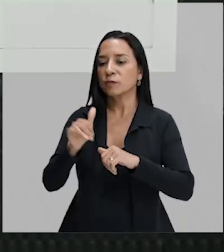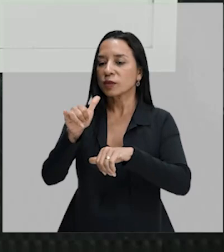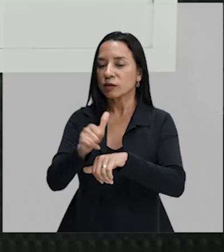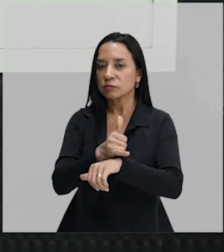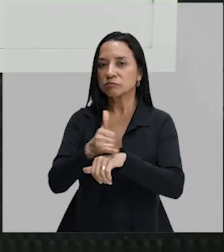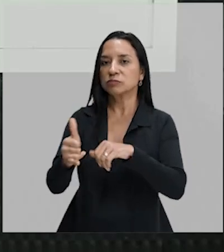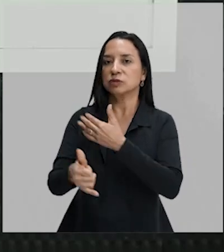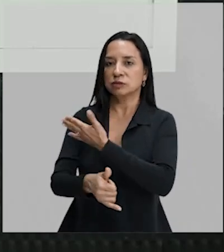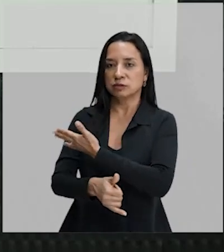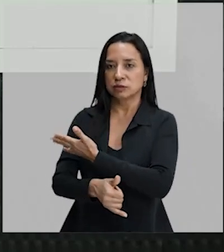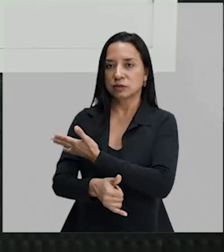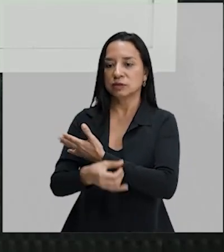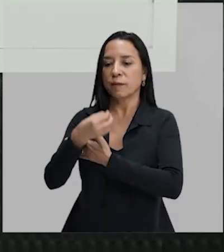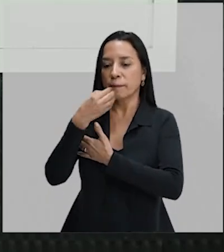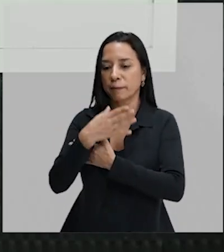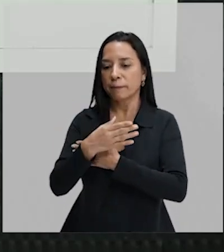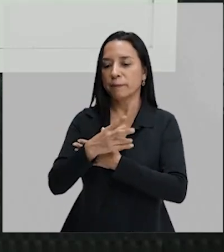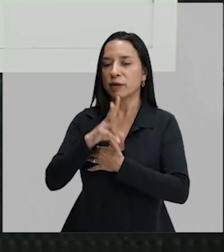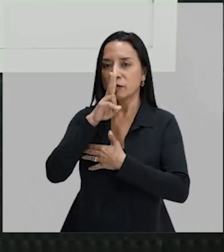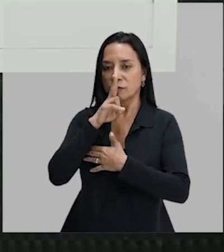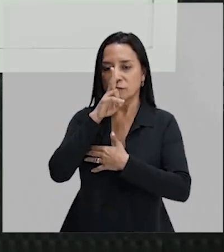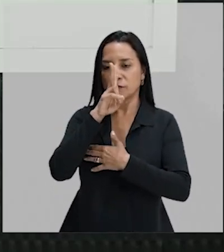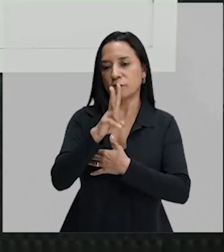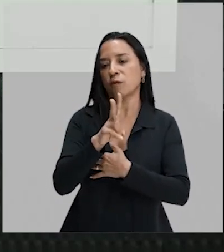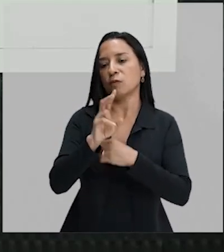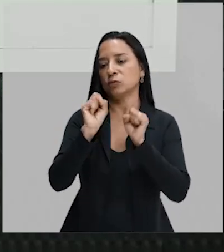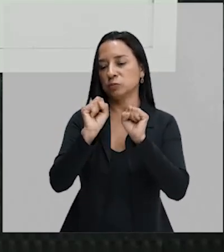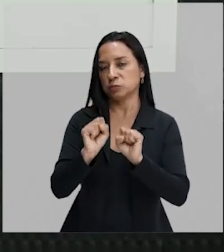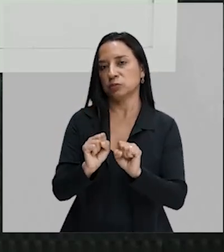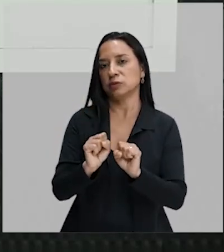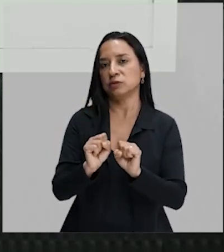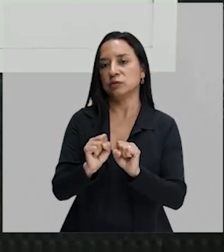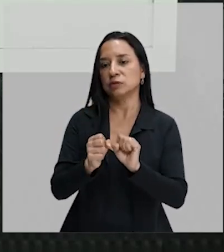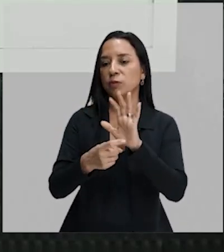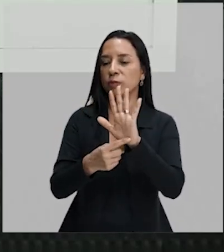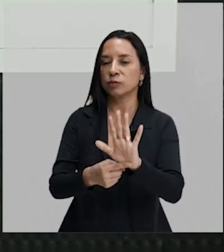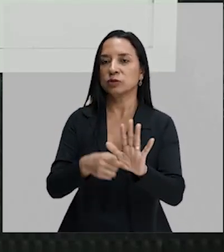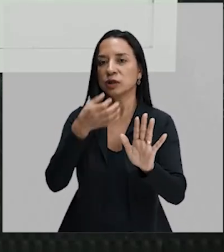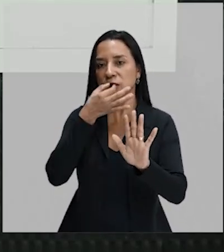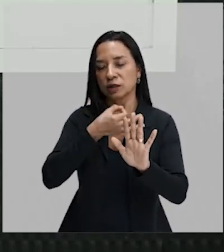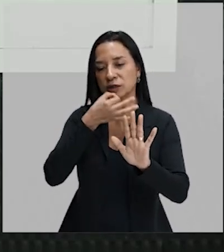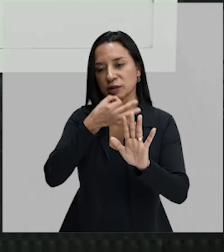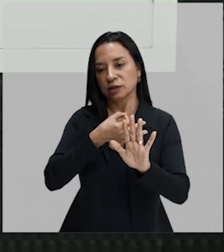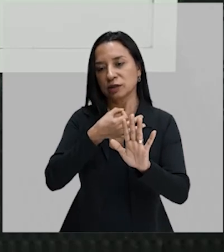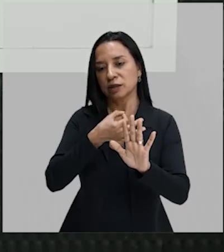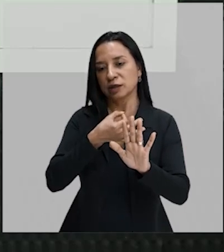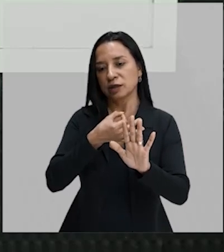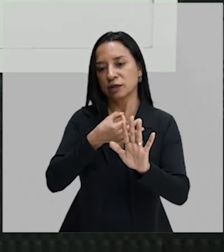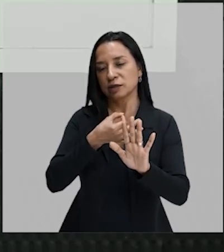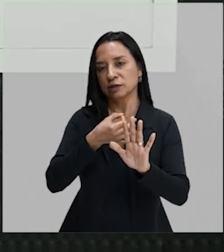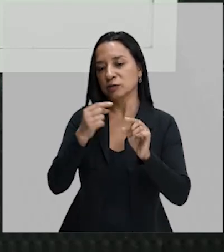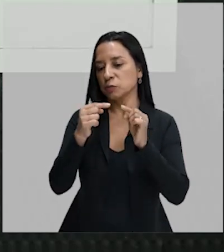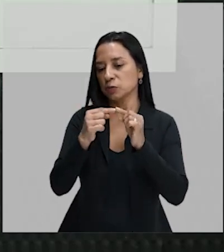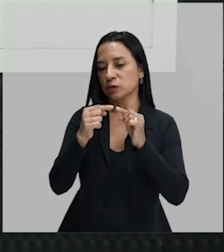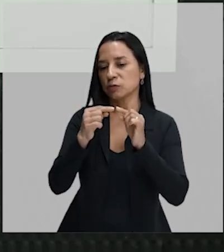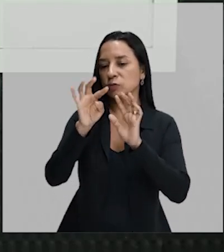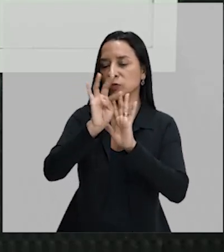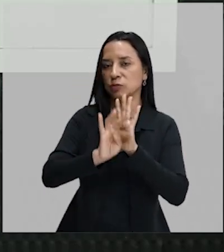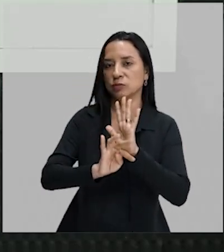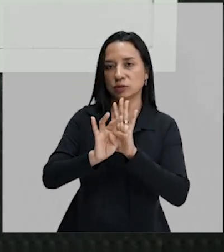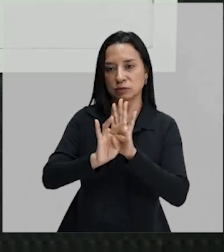estratégias bem fortes, para você expor as suas ideias de forma textual, ou até mesmo